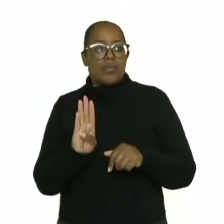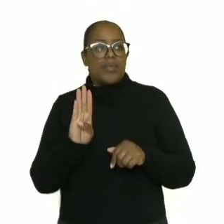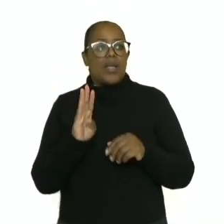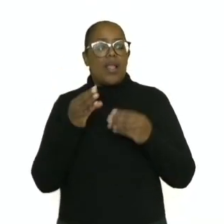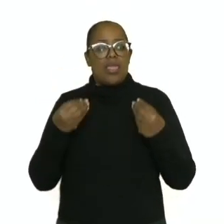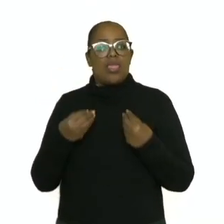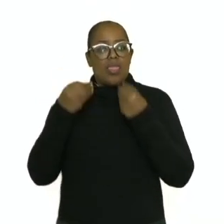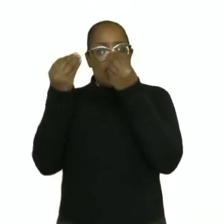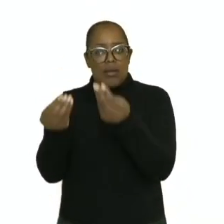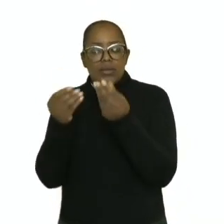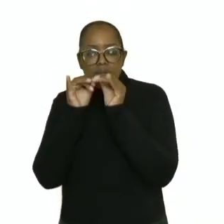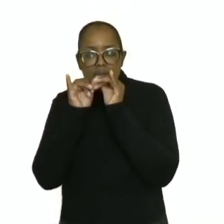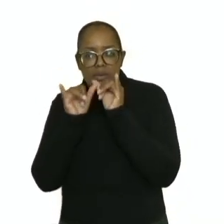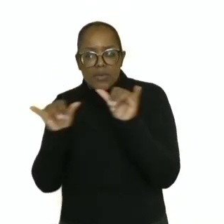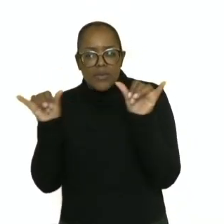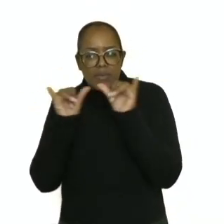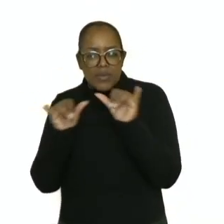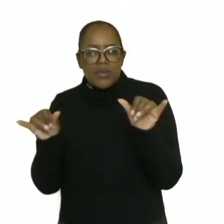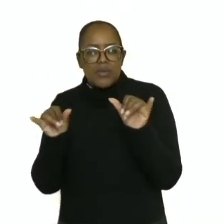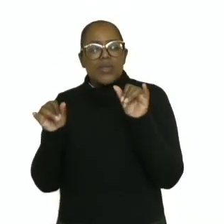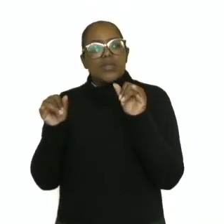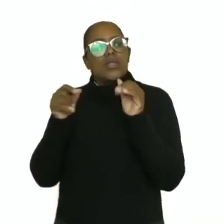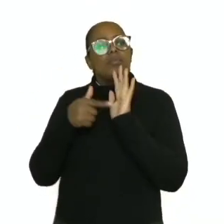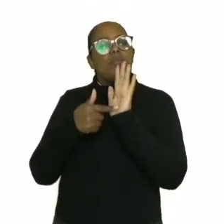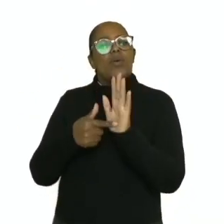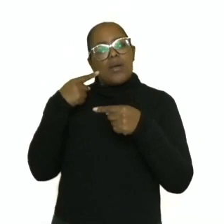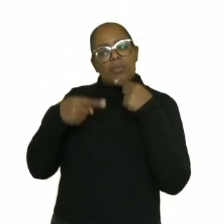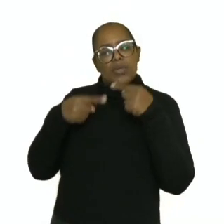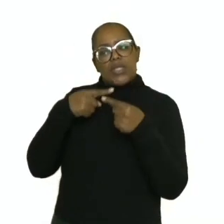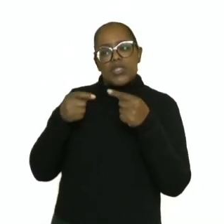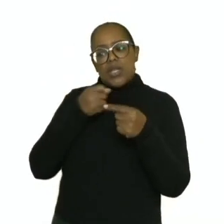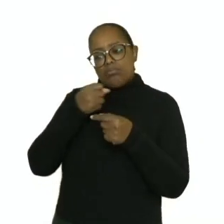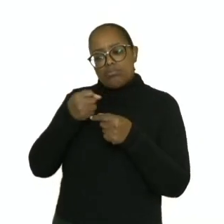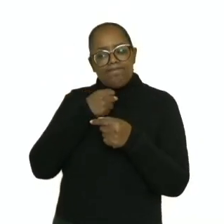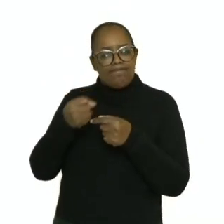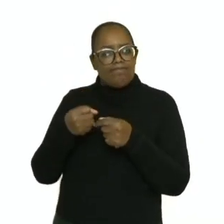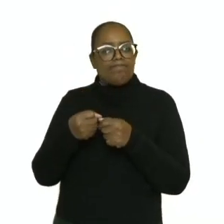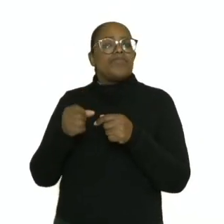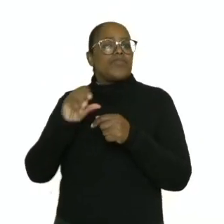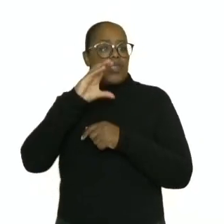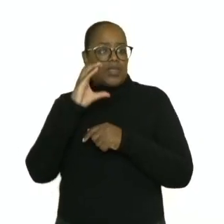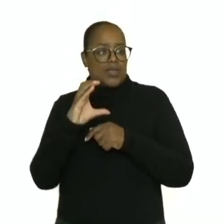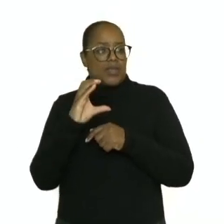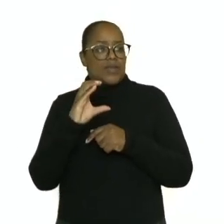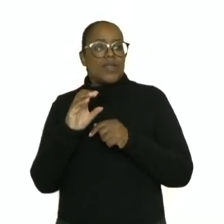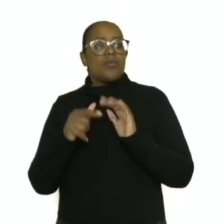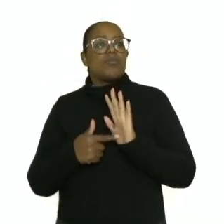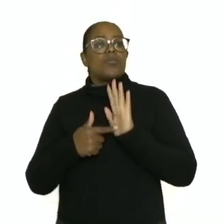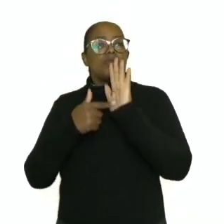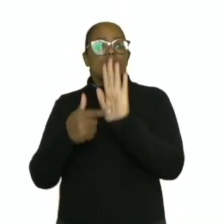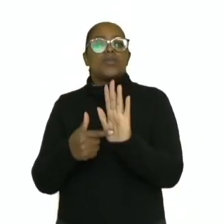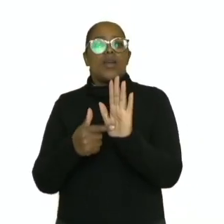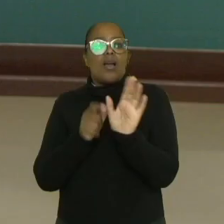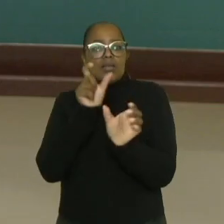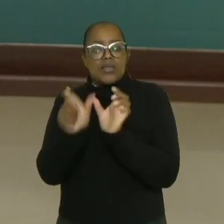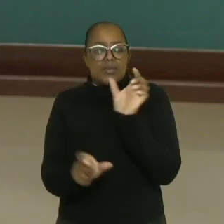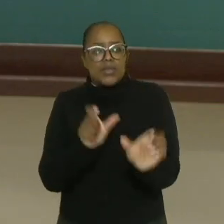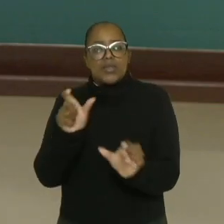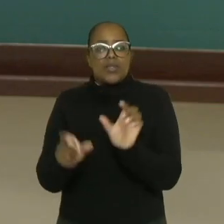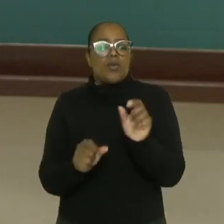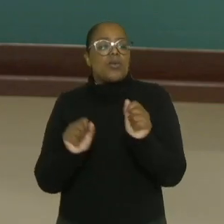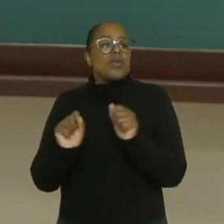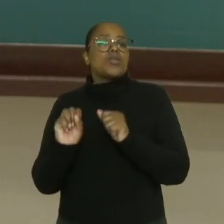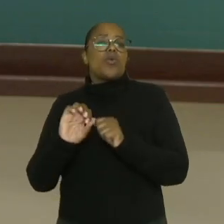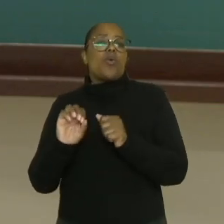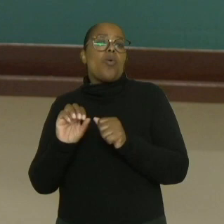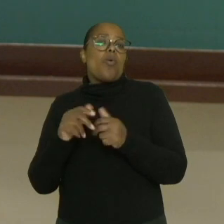fornecerem informações que fomentam o debate político na esfera pública, C, apresentarem aos cidadãos a versão oficial dos